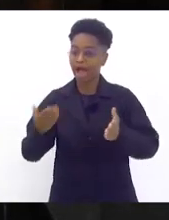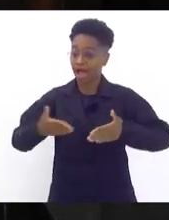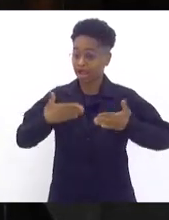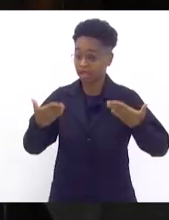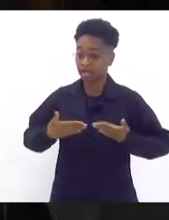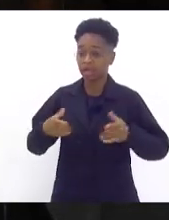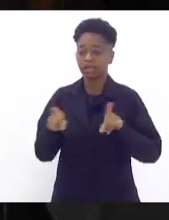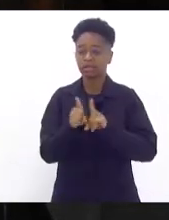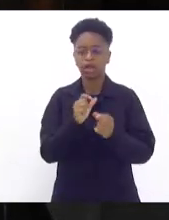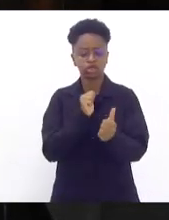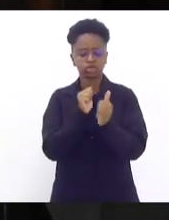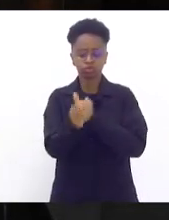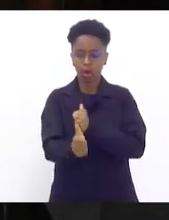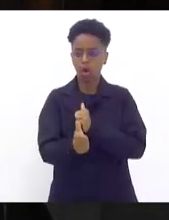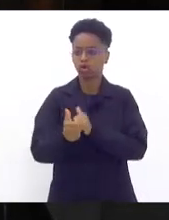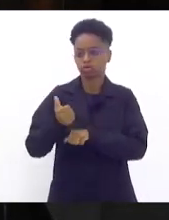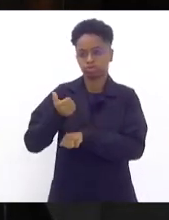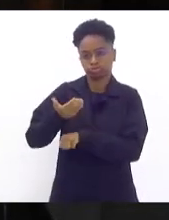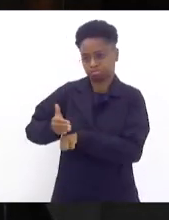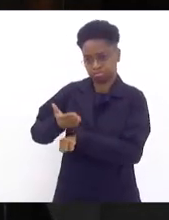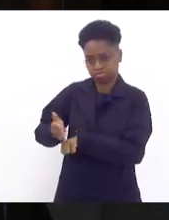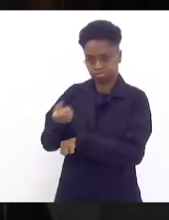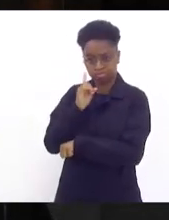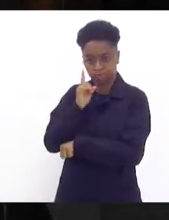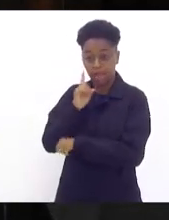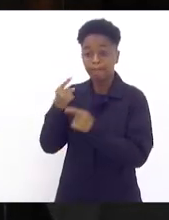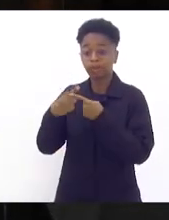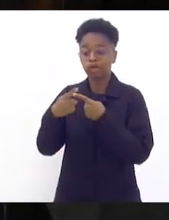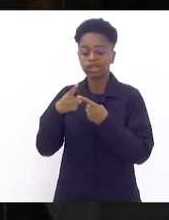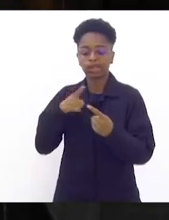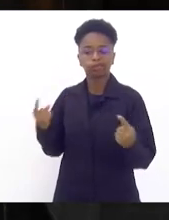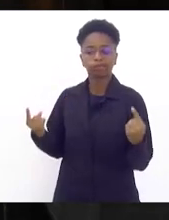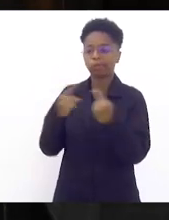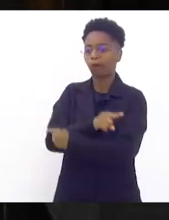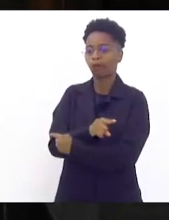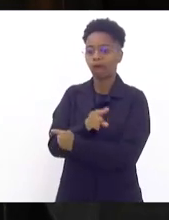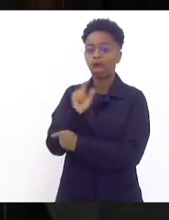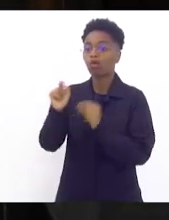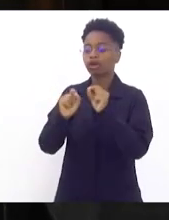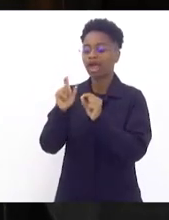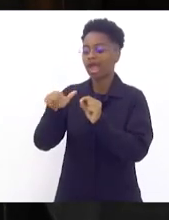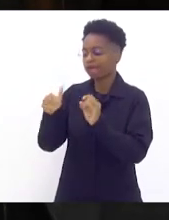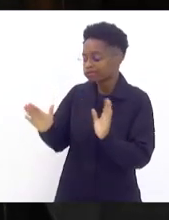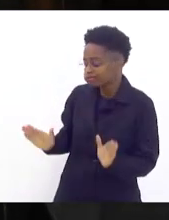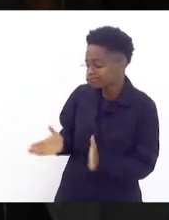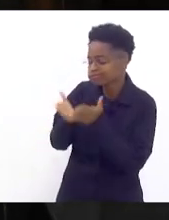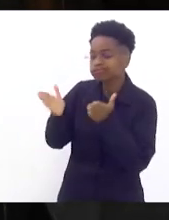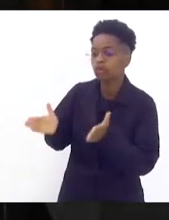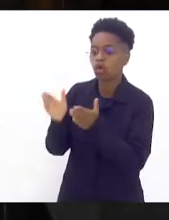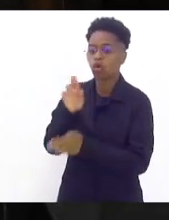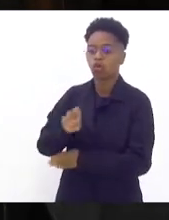práticas esportivas, o que é uma contradição, é um estímulo ao consumo